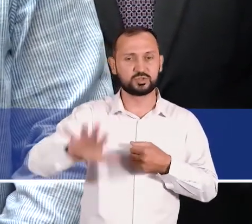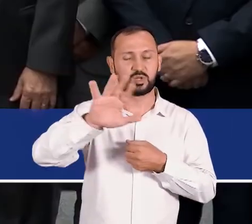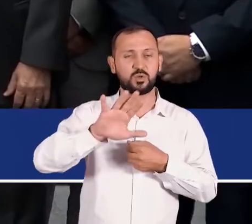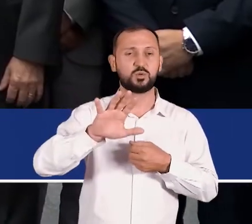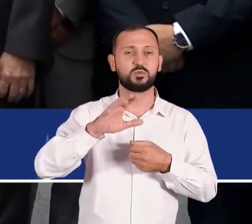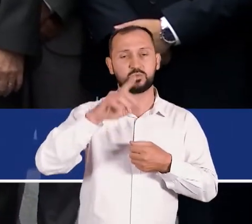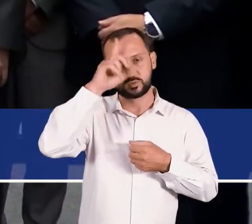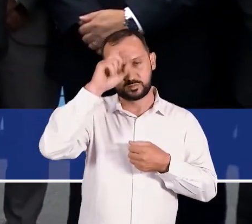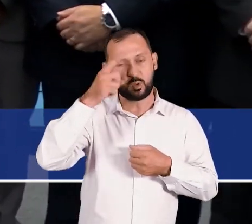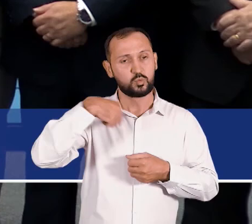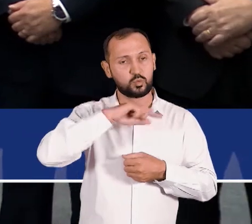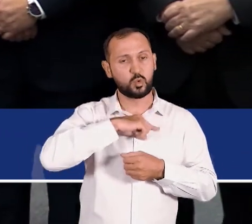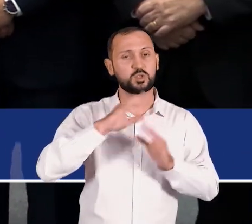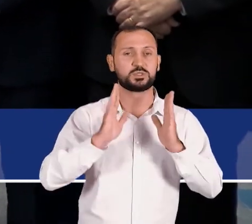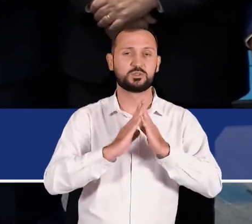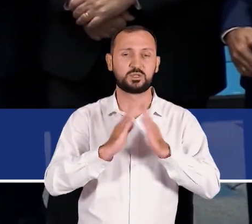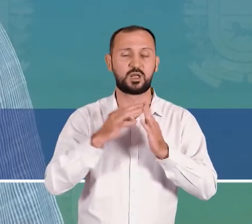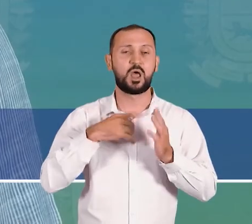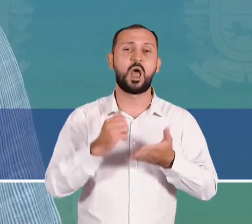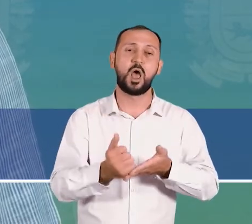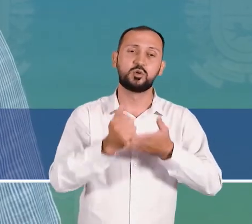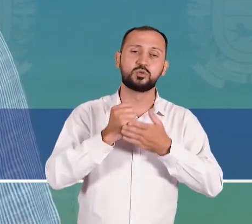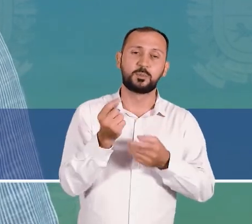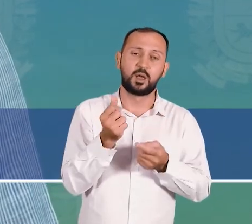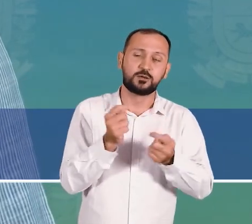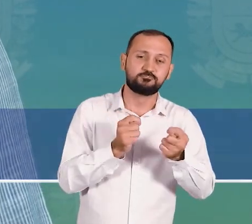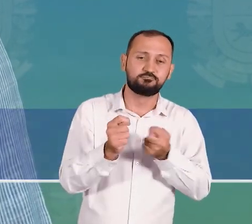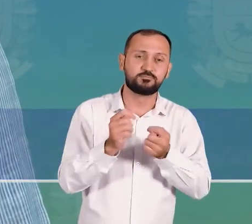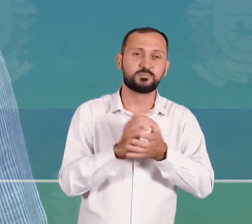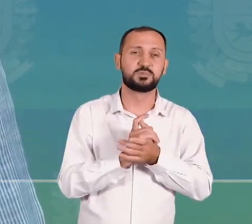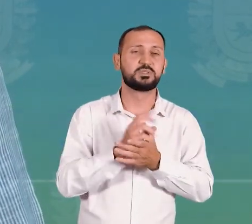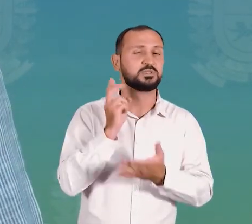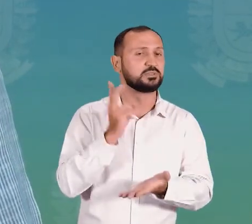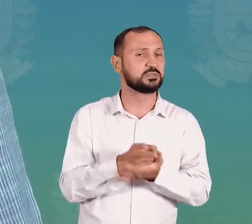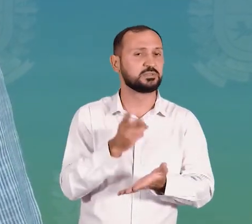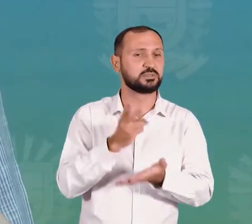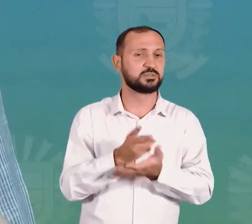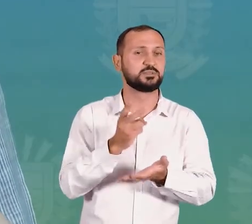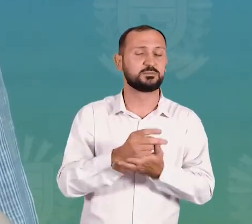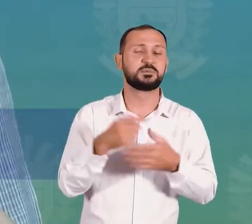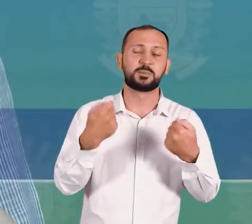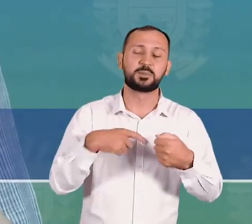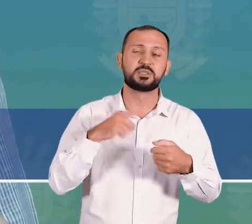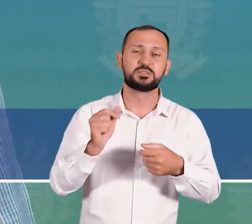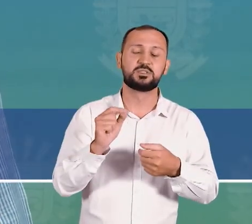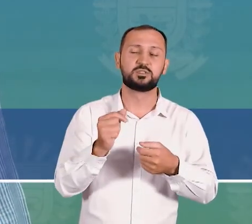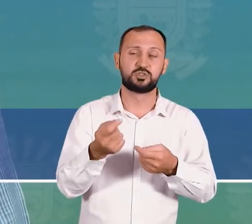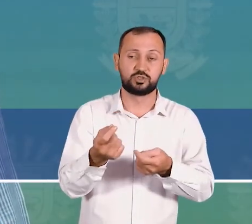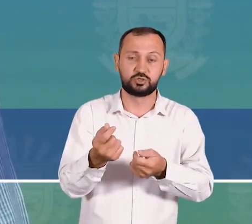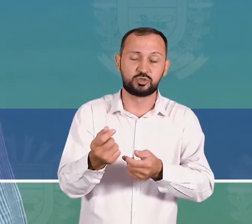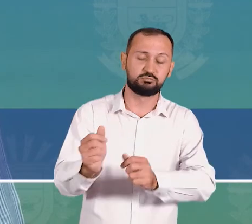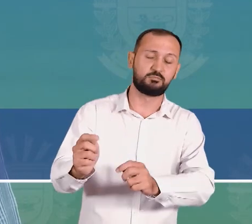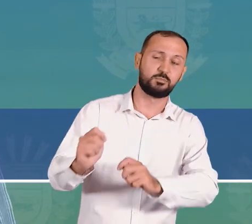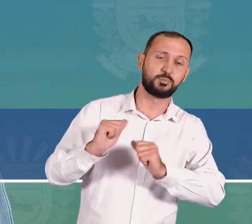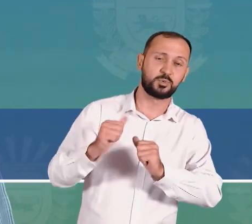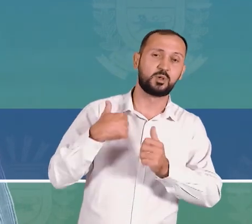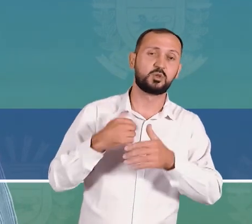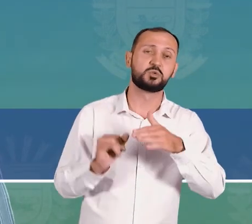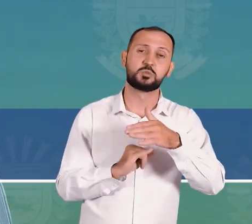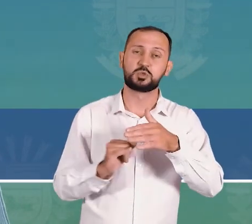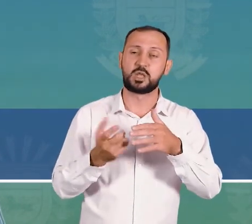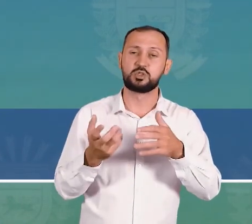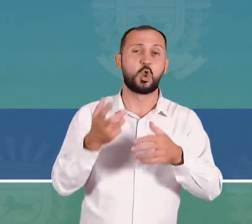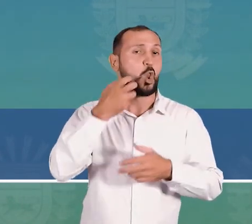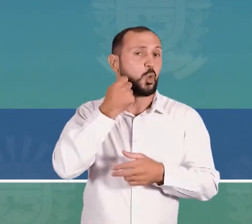Nosso Lar, destacou que a entrega dos alimentos ajuda a equilibrar as contas da instituição. São sempre necessárias doações, somos